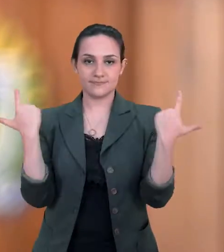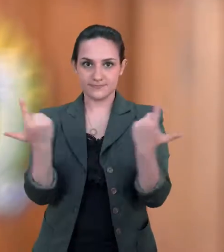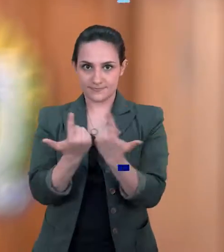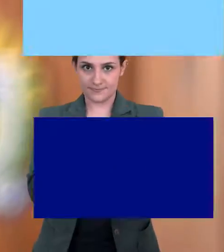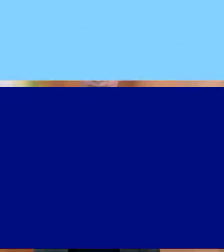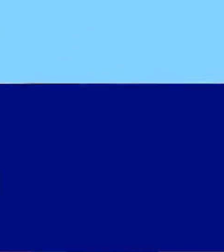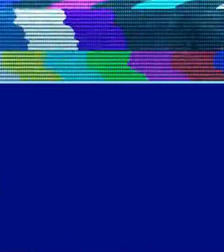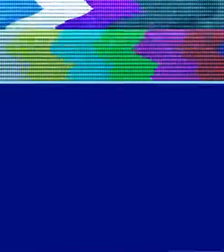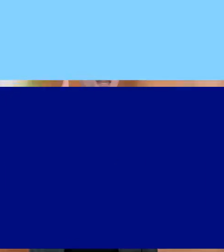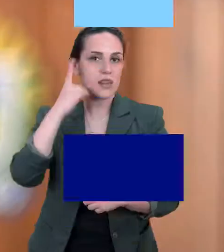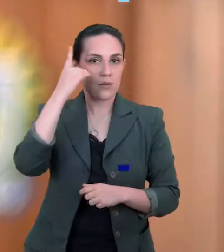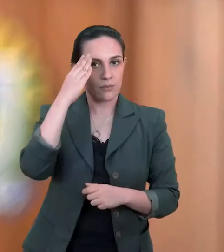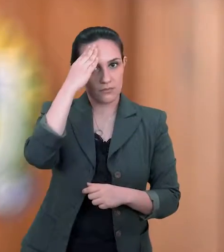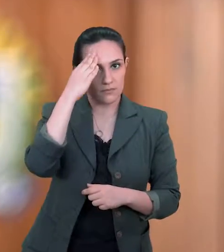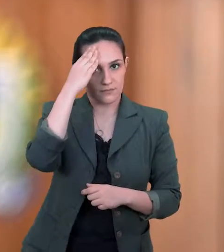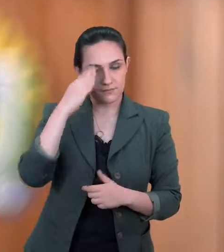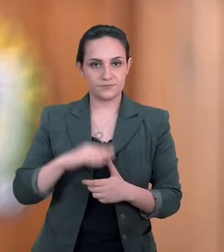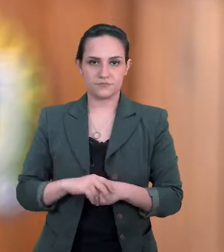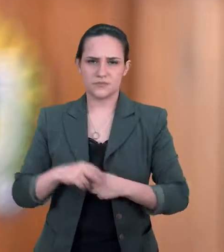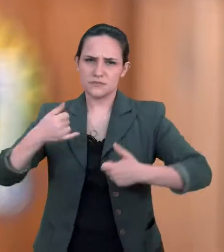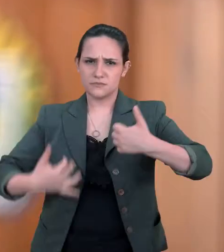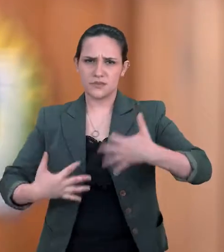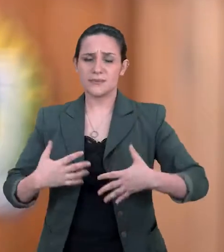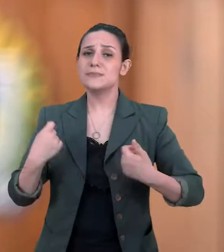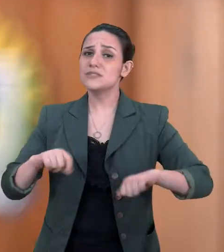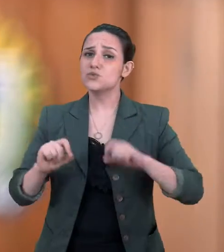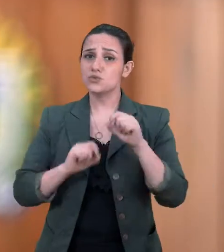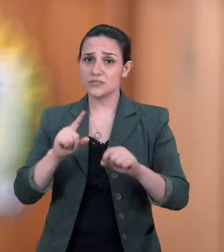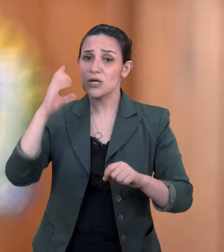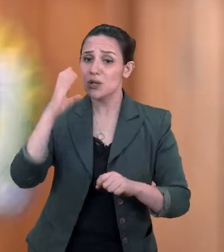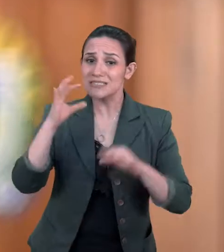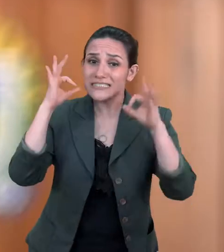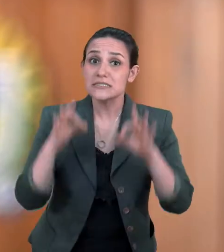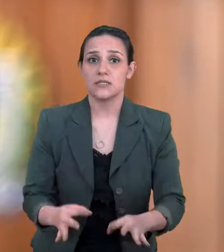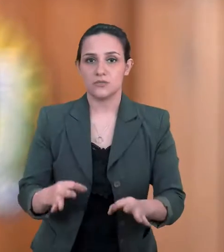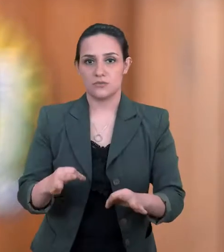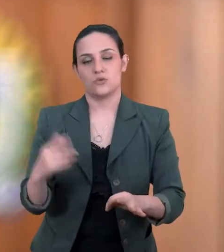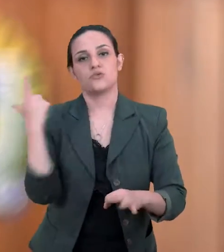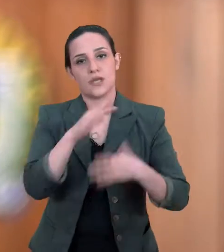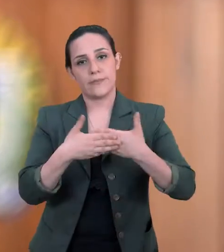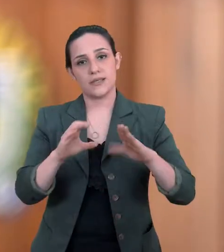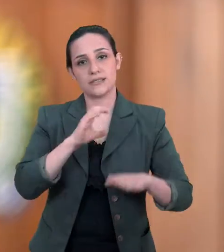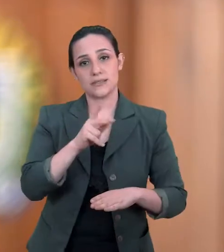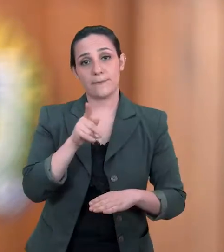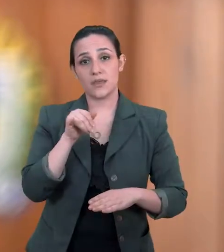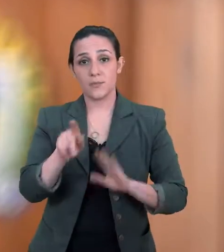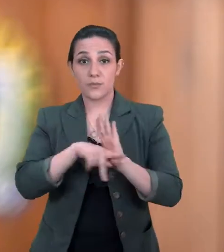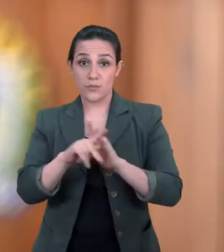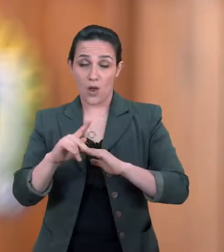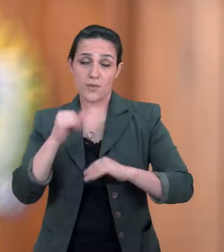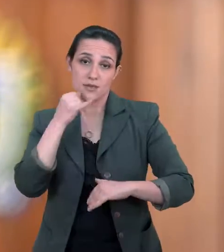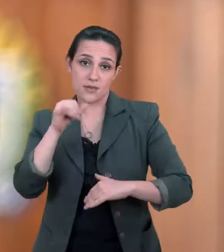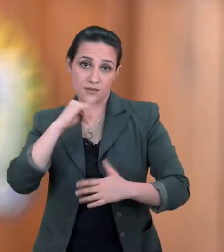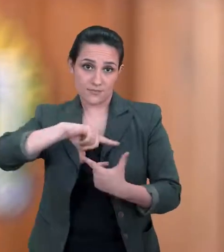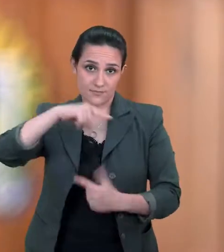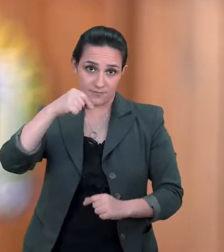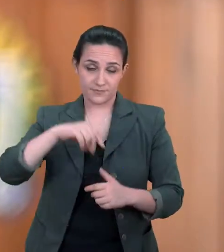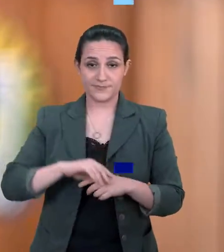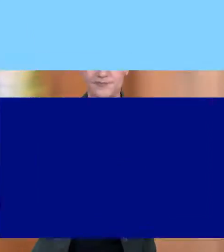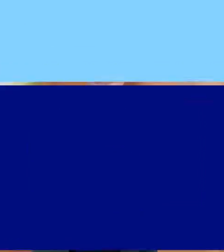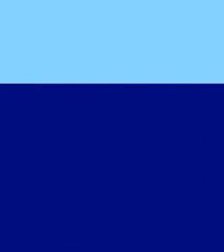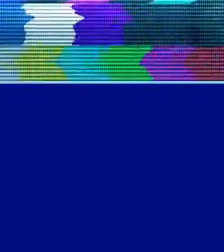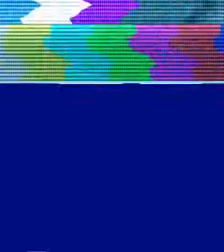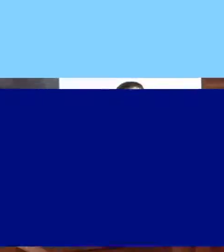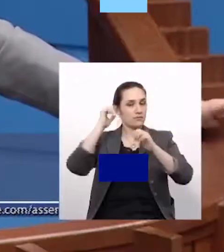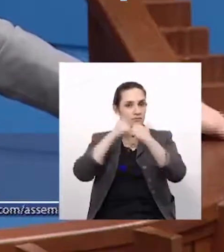Assembleia Legislativa. O deputado Barbosinha comenta a necessidade de um fato concreto para a abertura de CPI sobre a